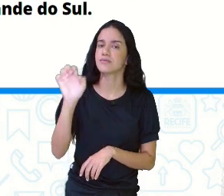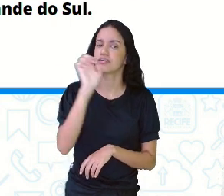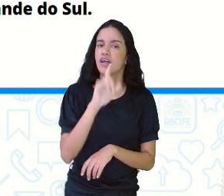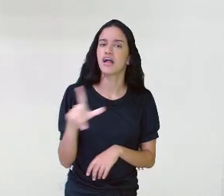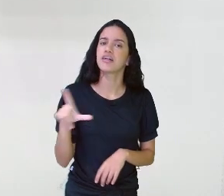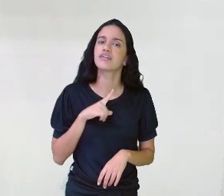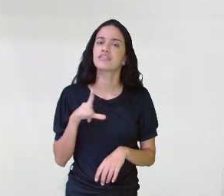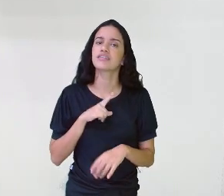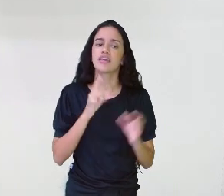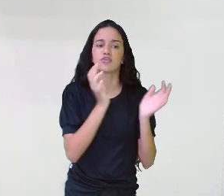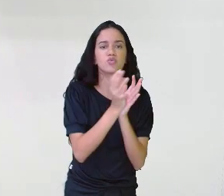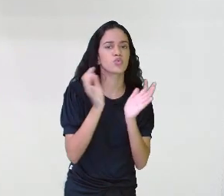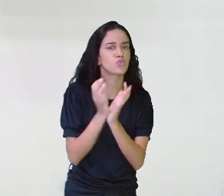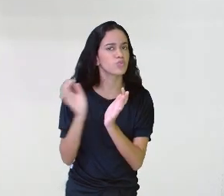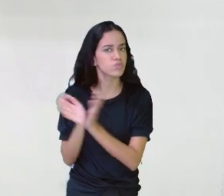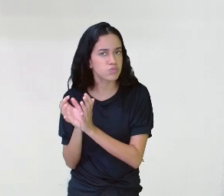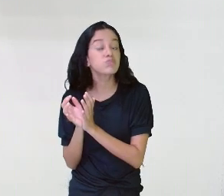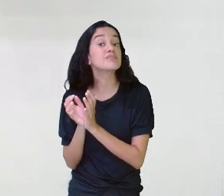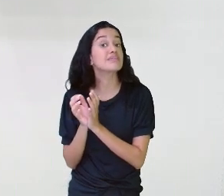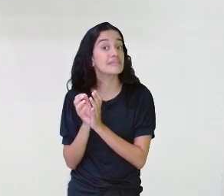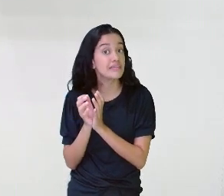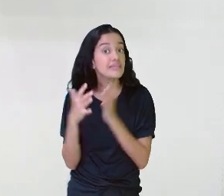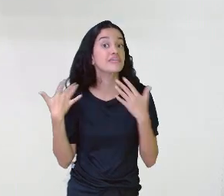existem colônias